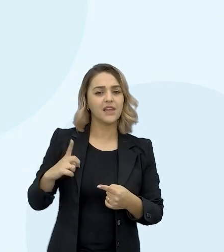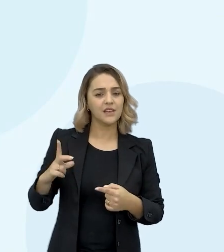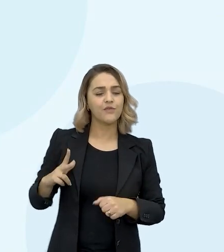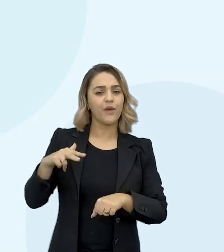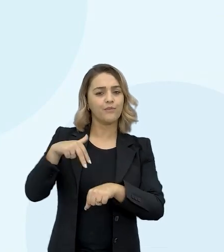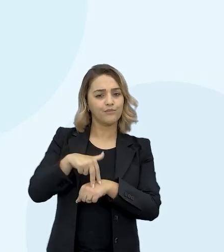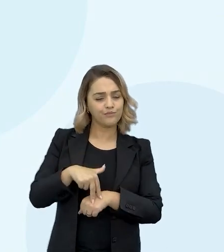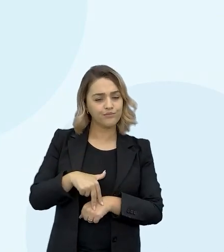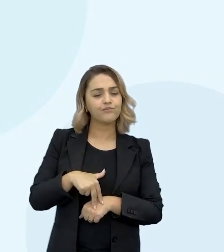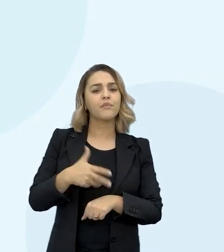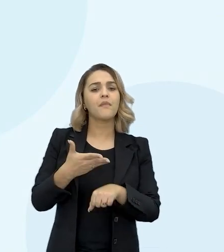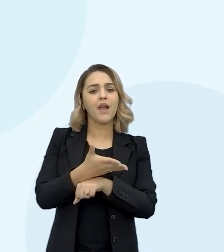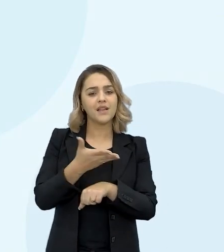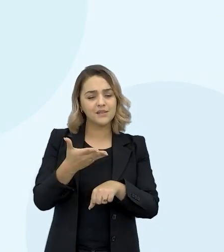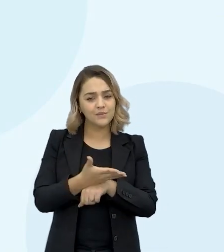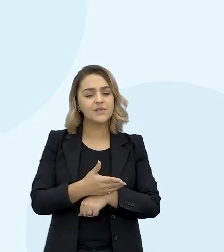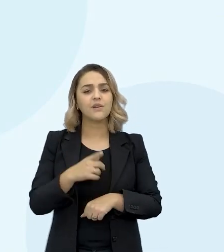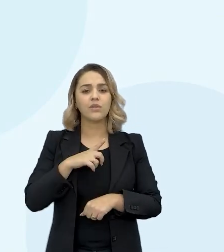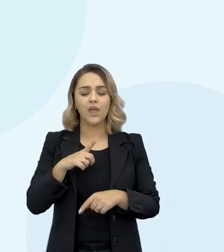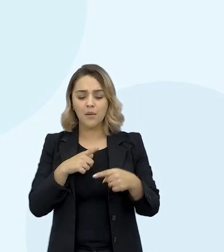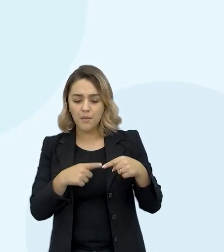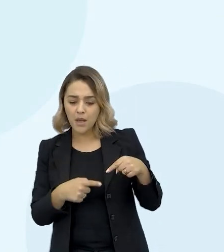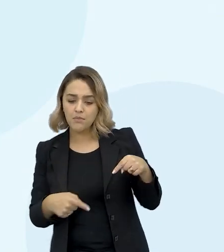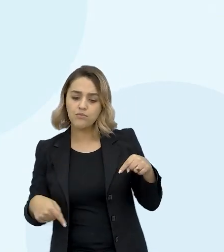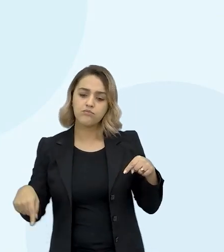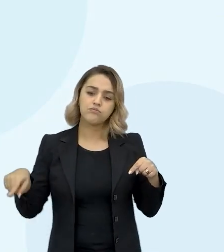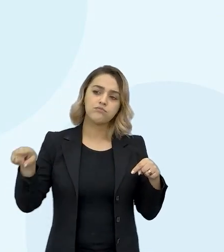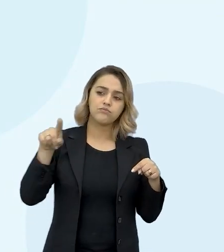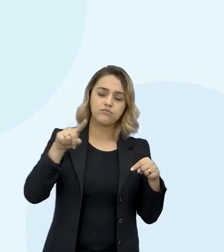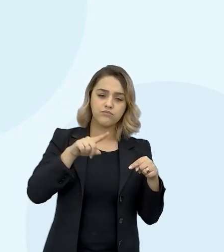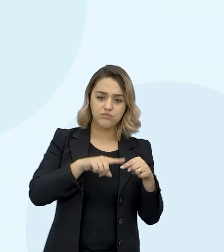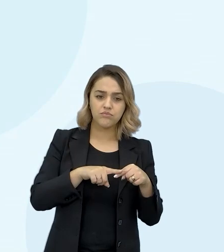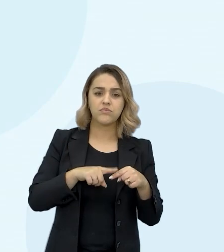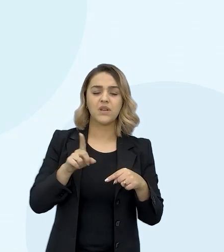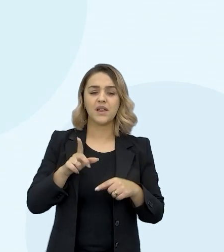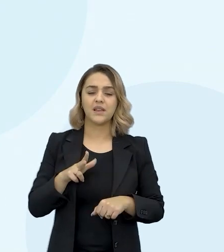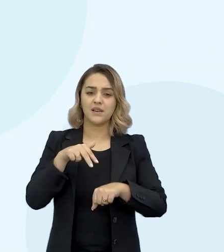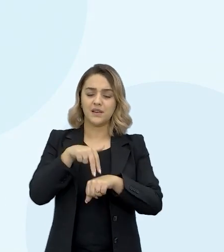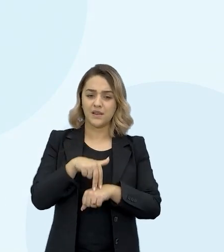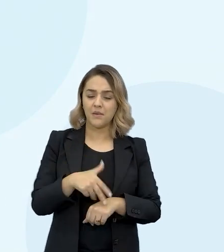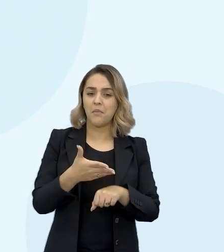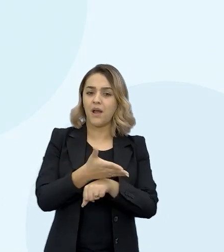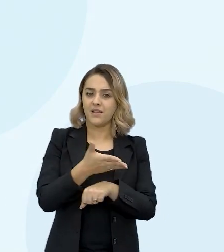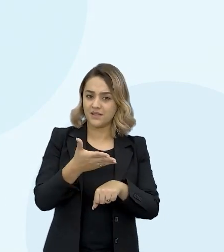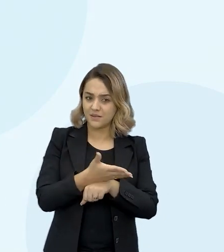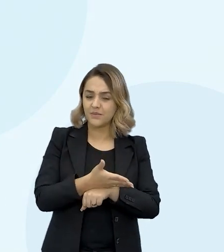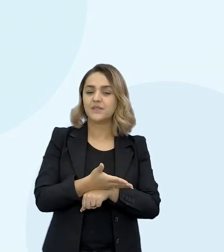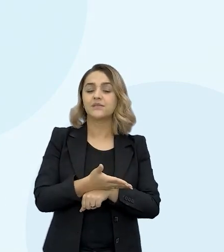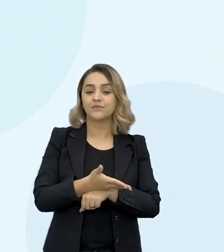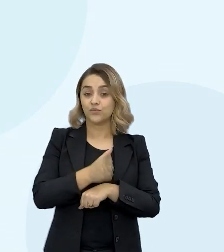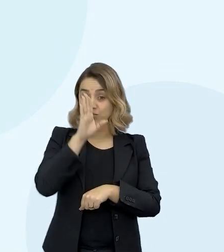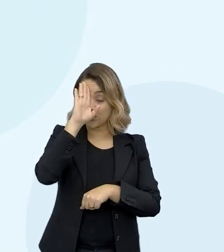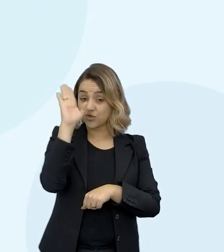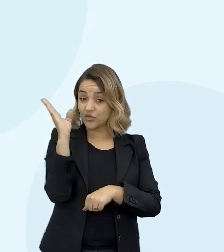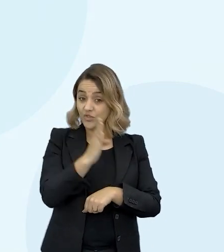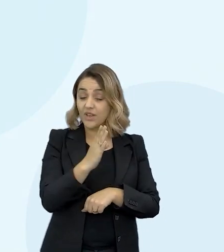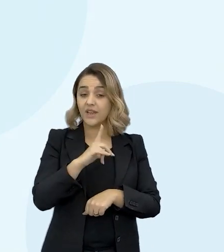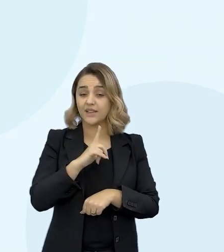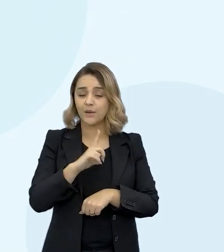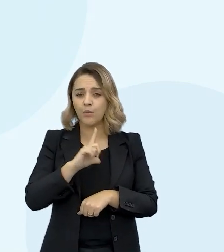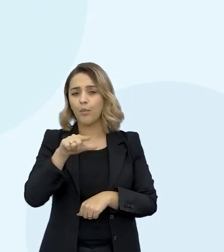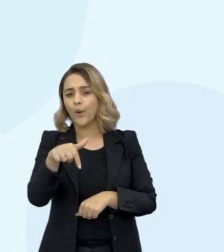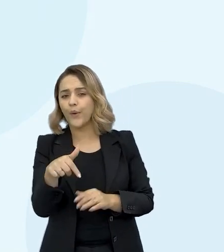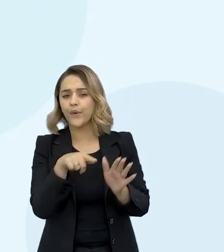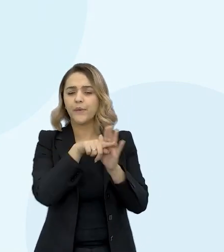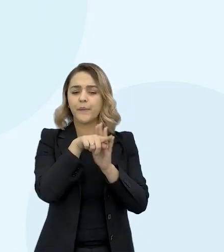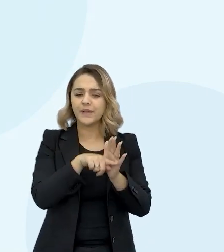esse circuito, ele é o protagonista, tem um envolvimento direto, aí depois do envolvimento ele vai